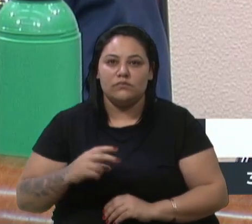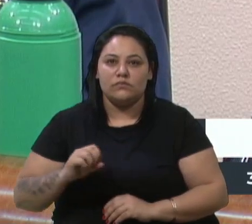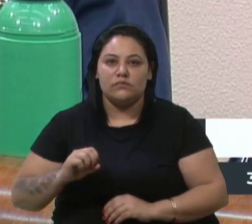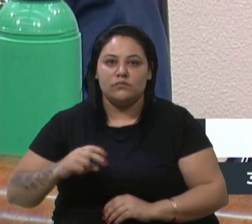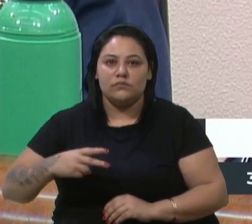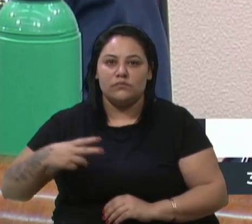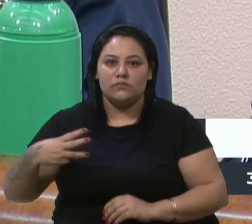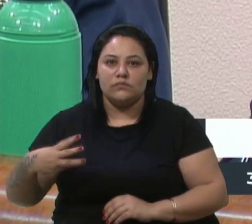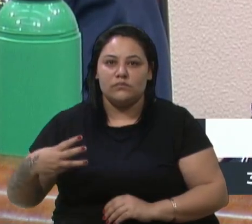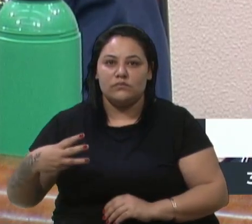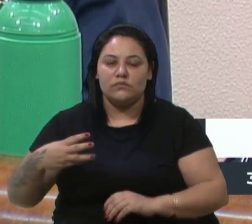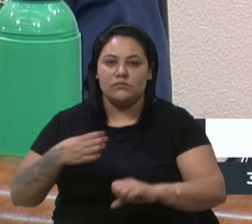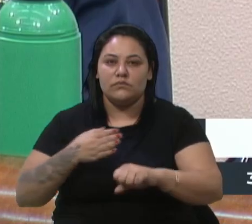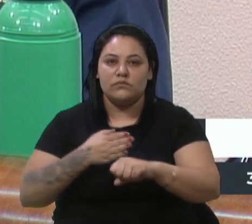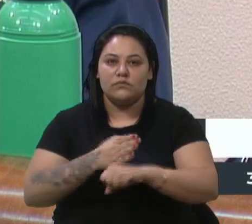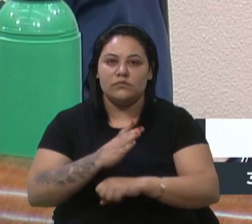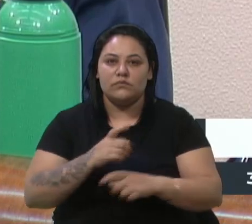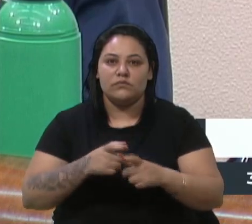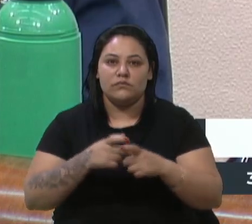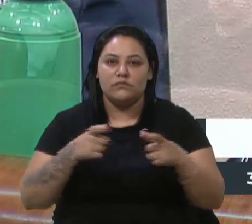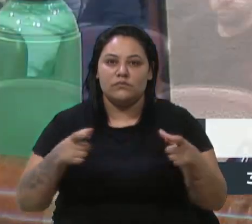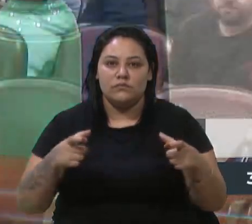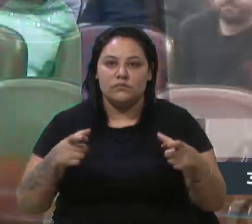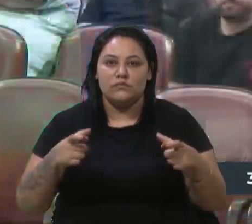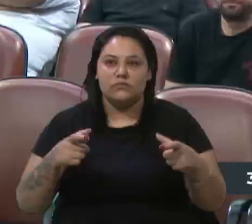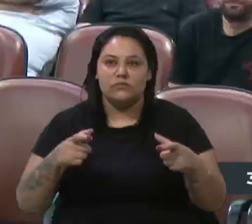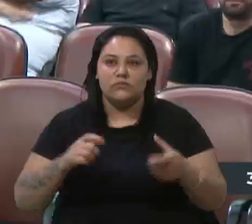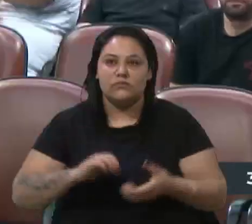2023, foi aprovado por unanimidade.